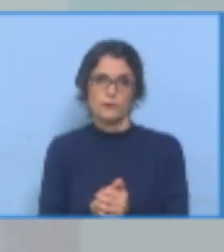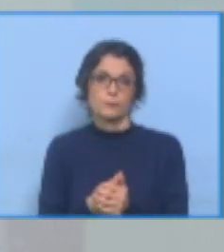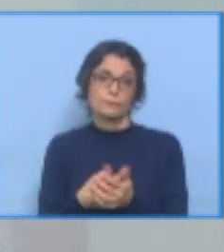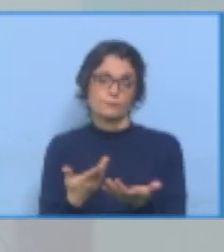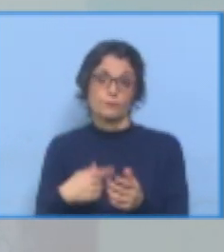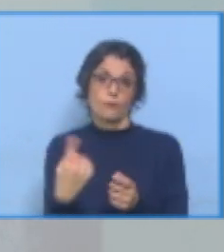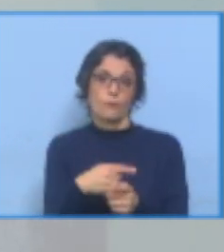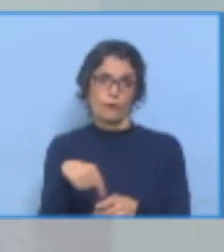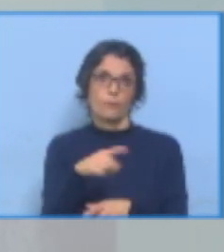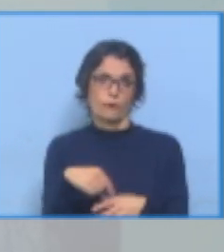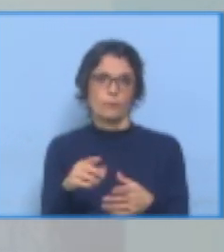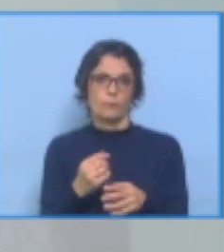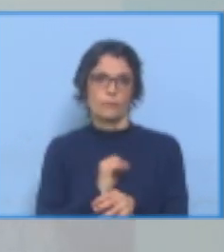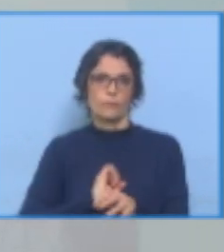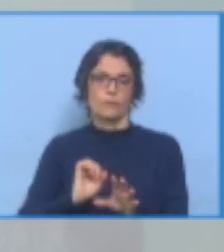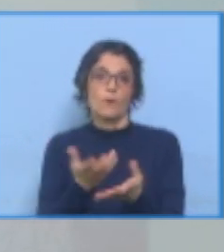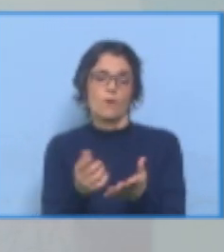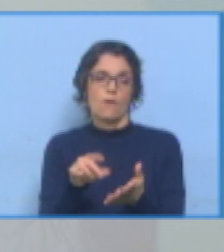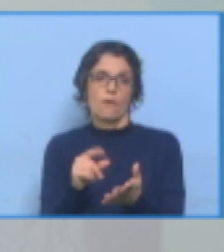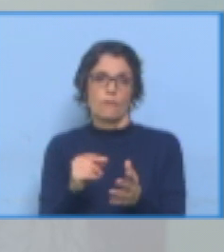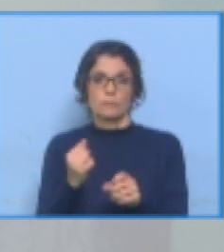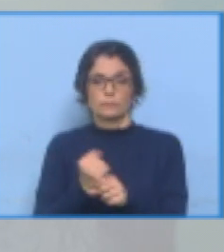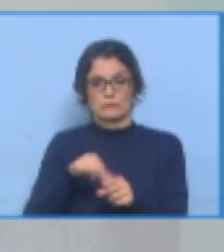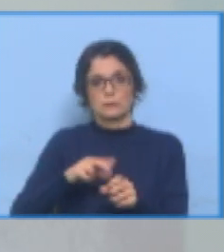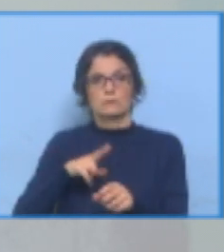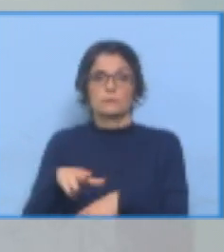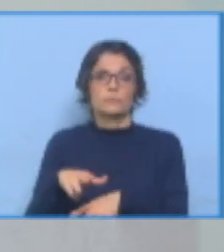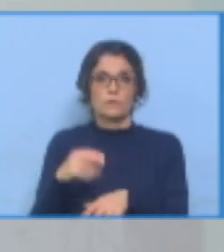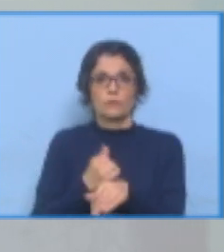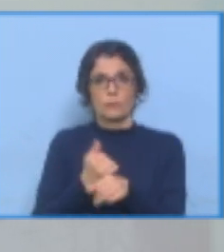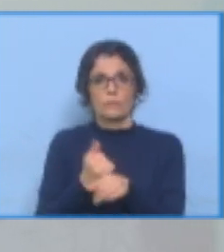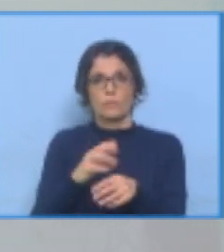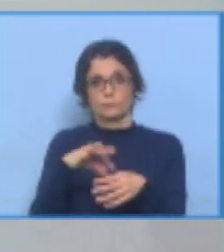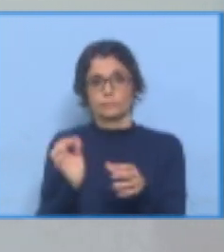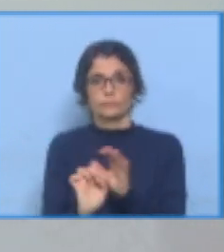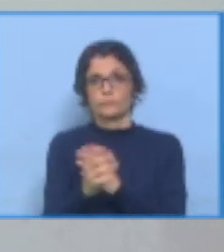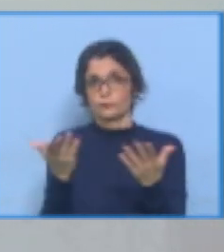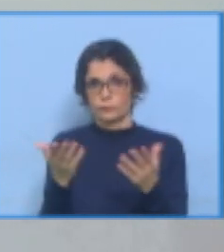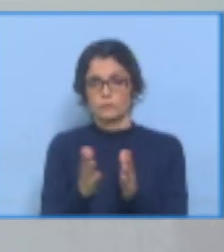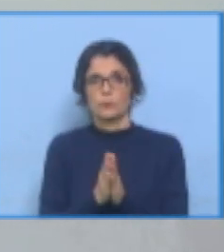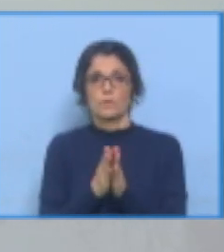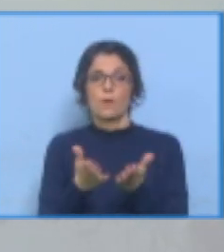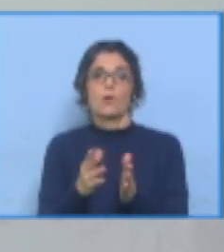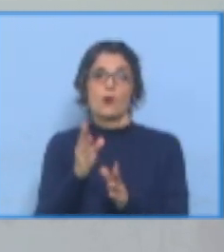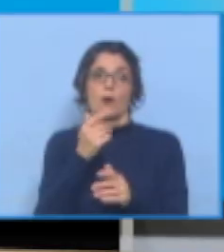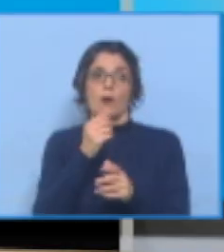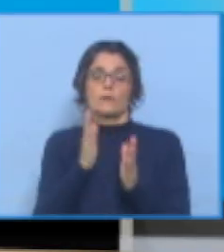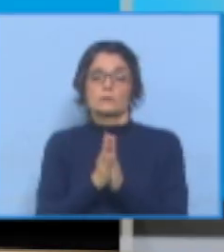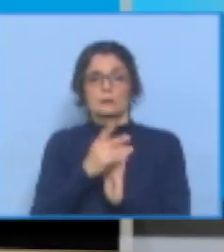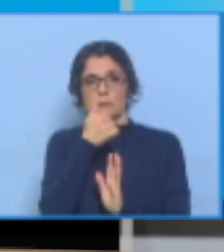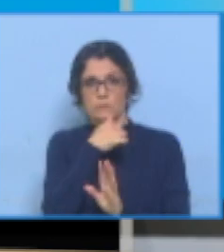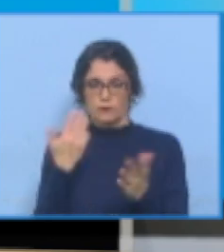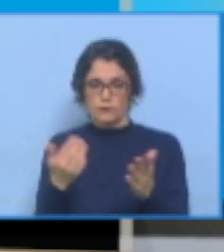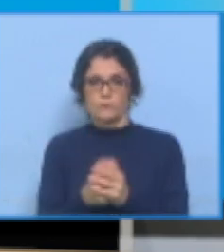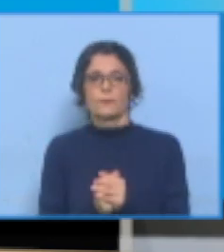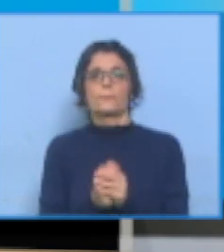não é? Sem dúvida. Nomeadamente aqui de Portugal e a partir do trabalho que é feito pela Fundação Ajuda a Igreja que Sofre. Obrigado, Catarina, por ter estado aqui no